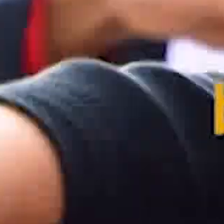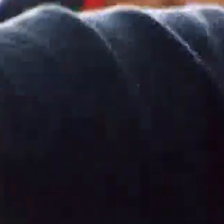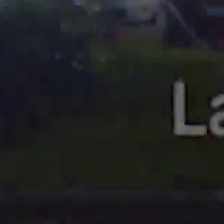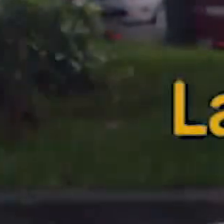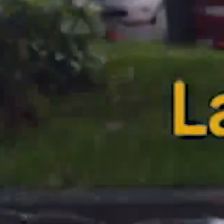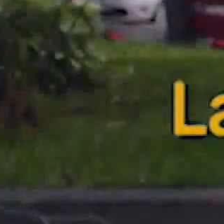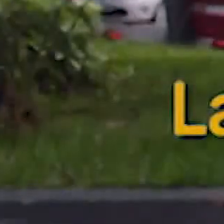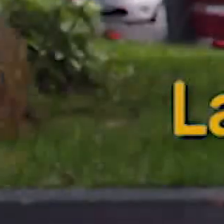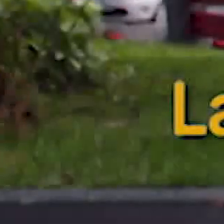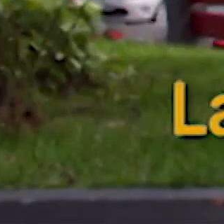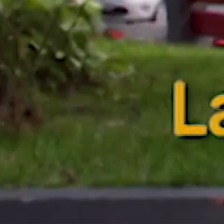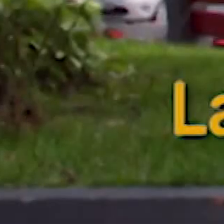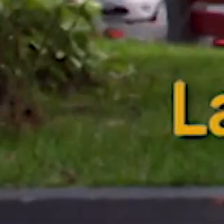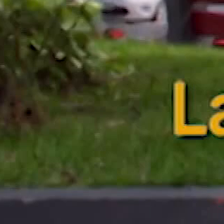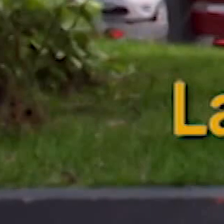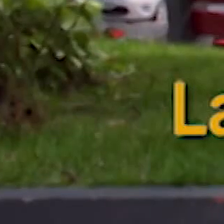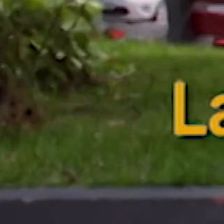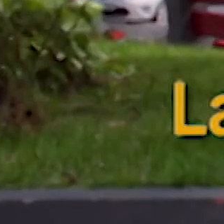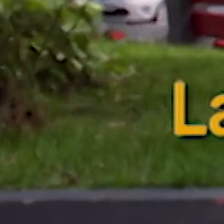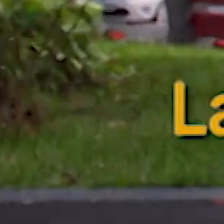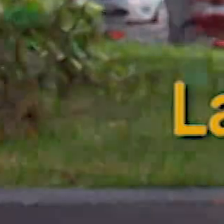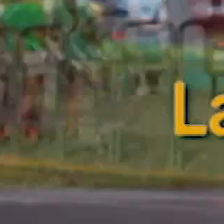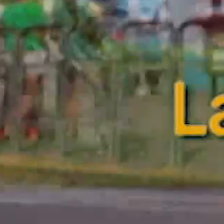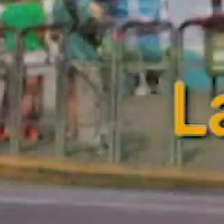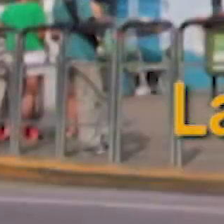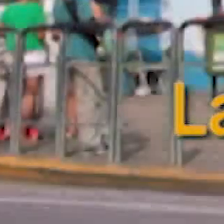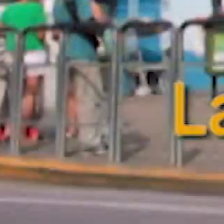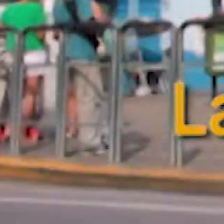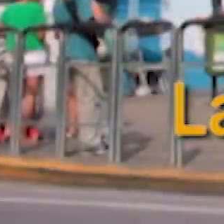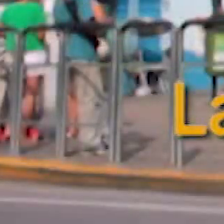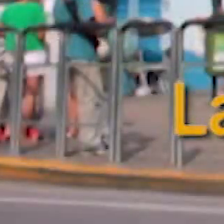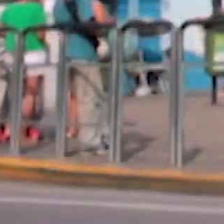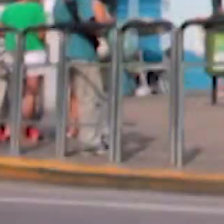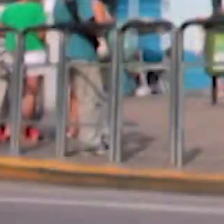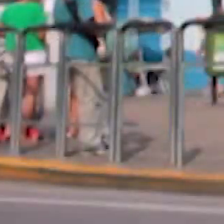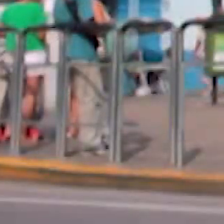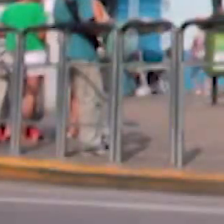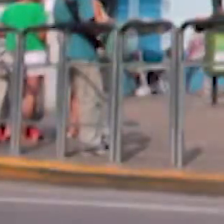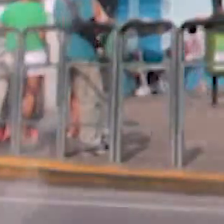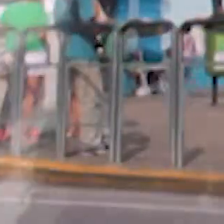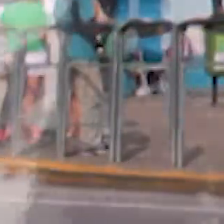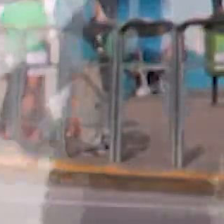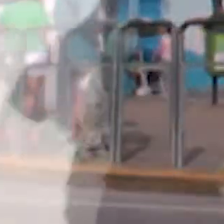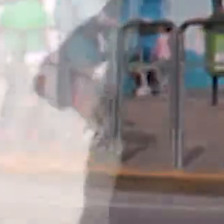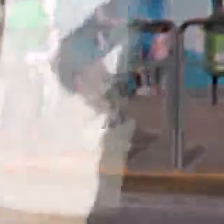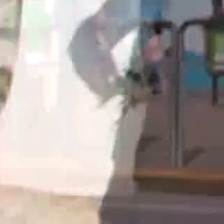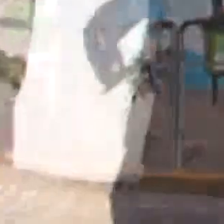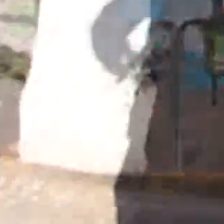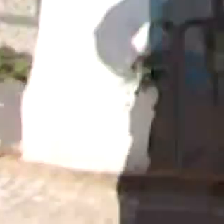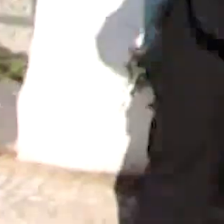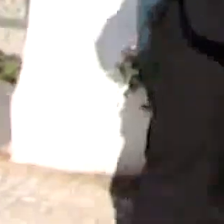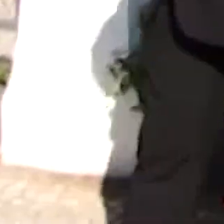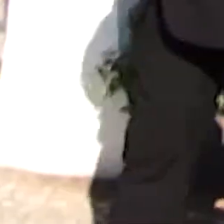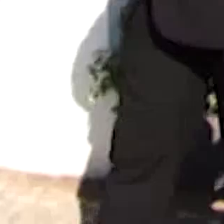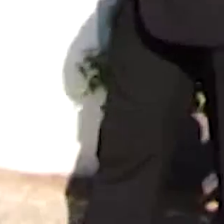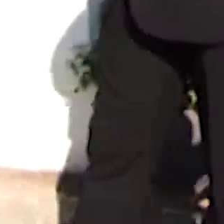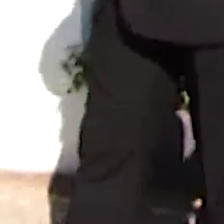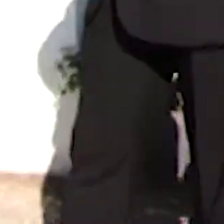país. Lá de escolas de fé e de igrejas, de comércio